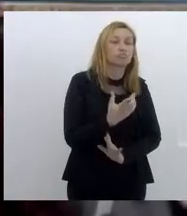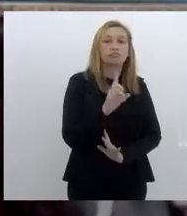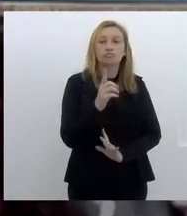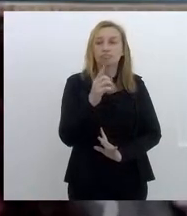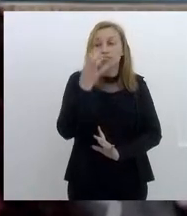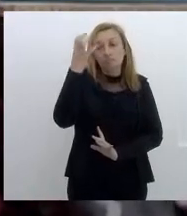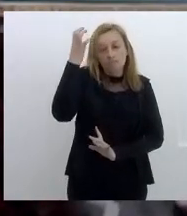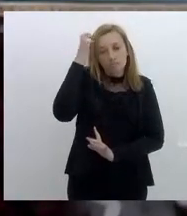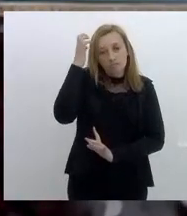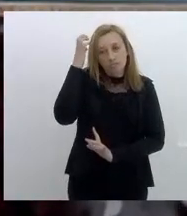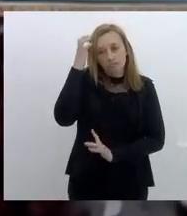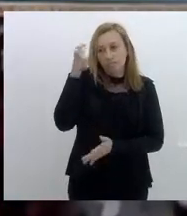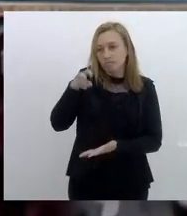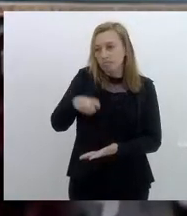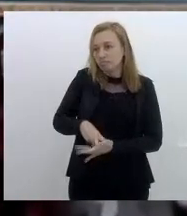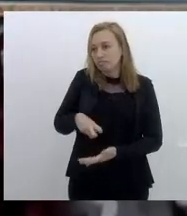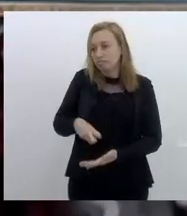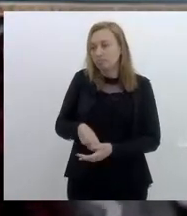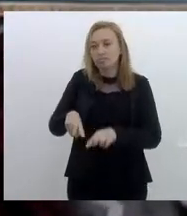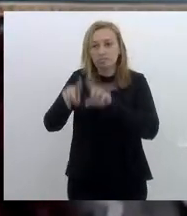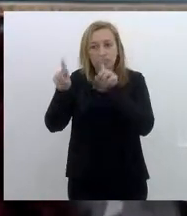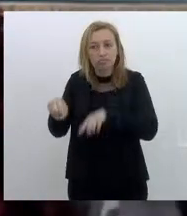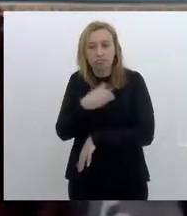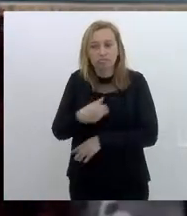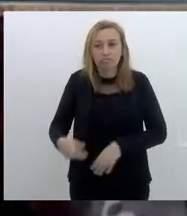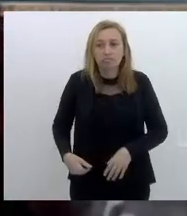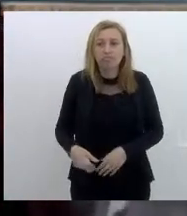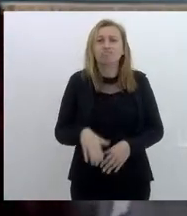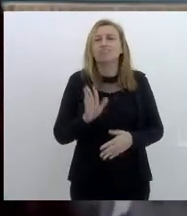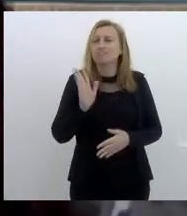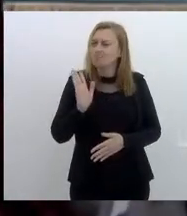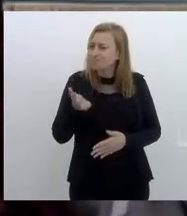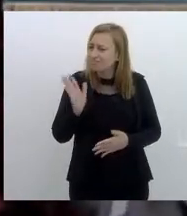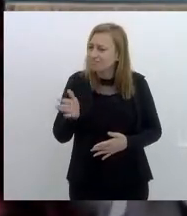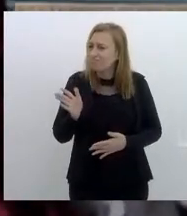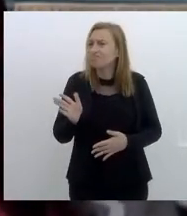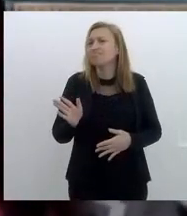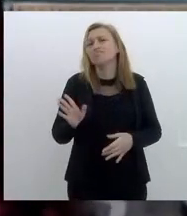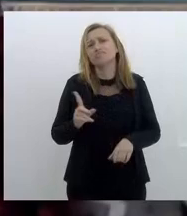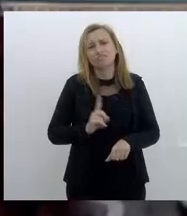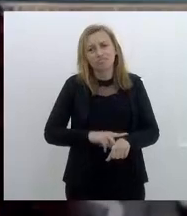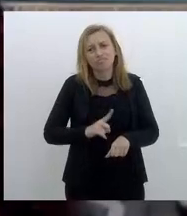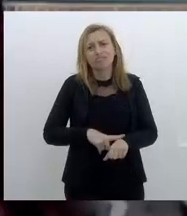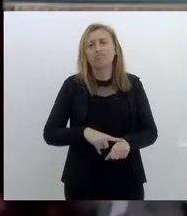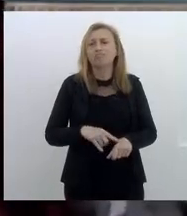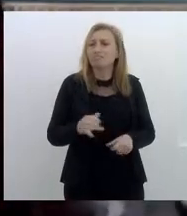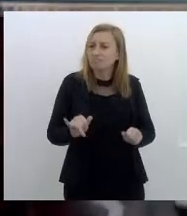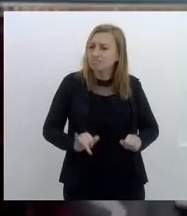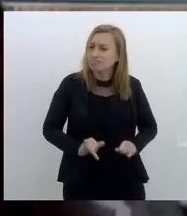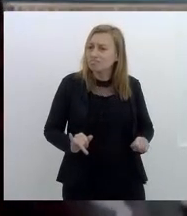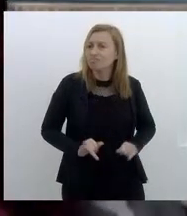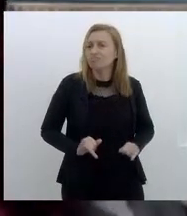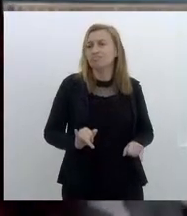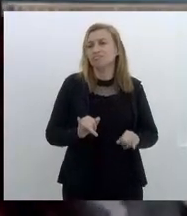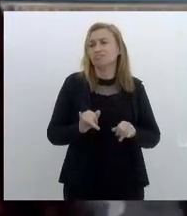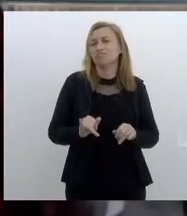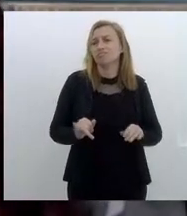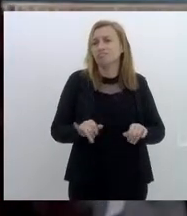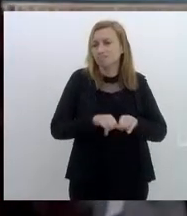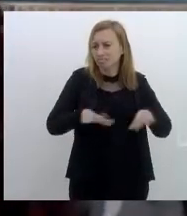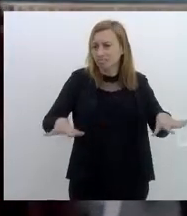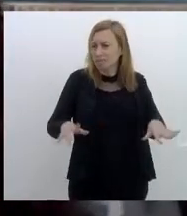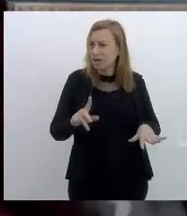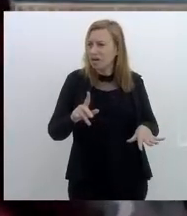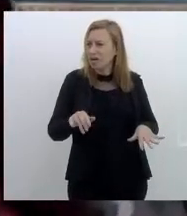penalizar na funcionalismo público já até analisado nesse momento de pandemia a pandemia ainda